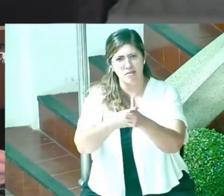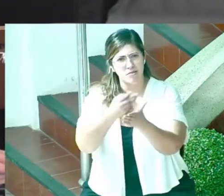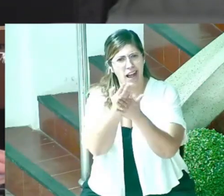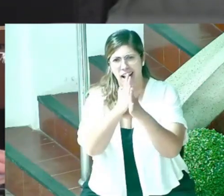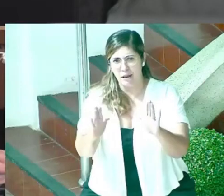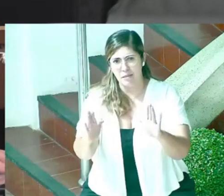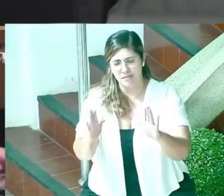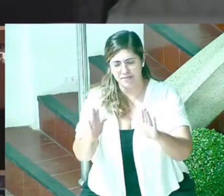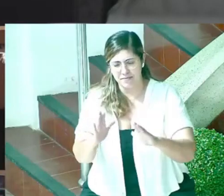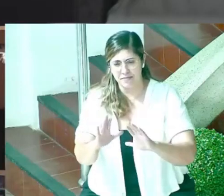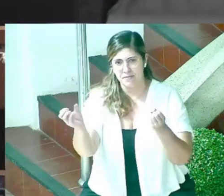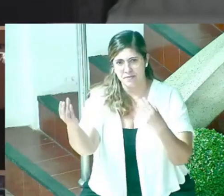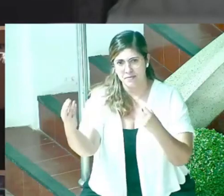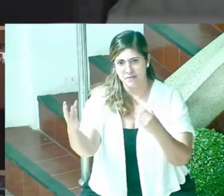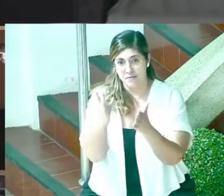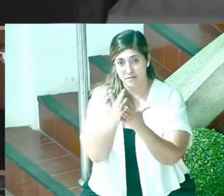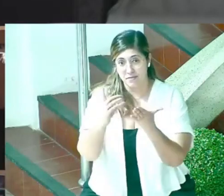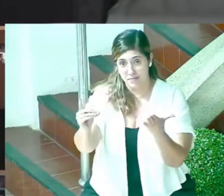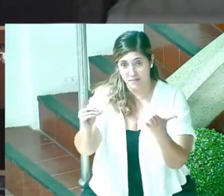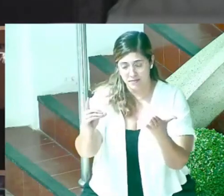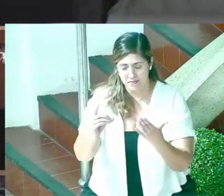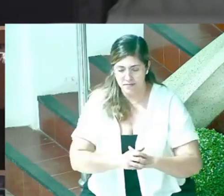que a quinta petição nos ensina?